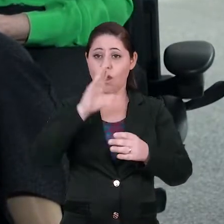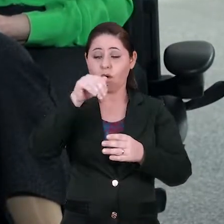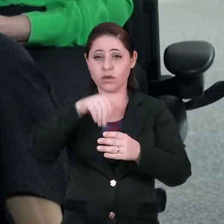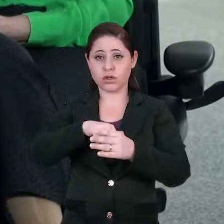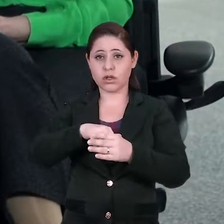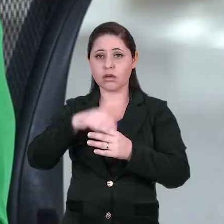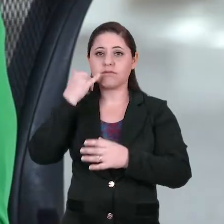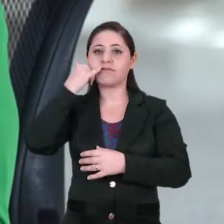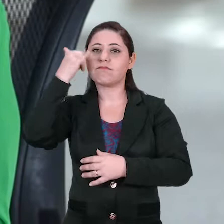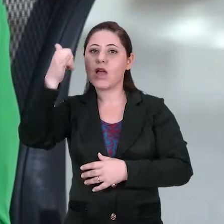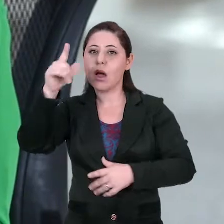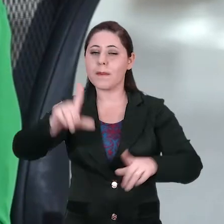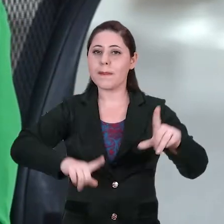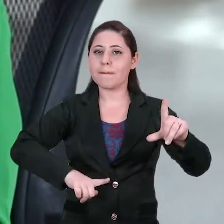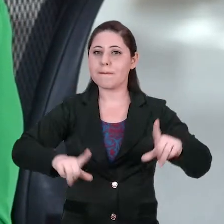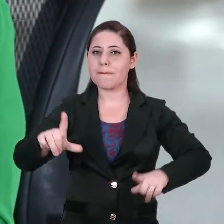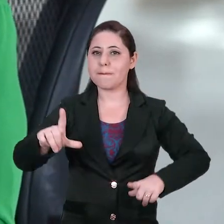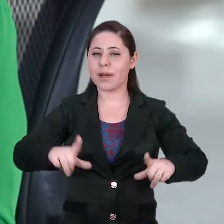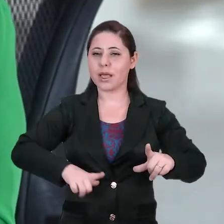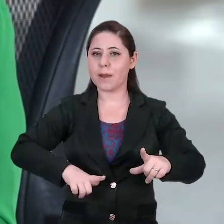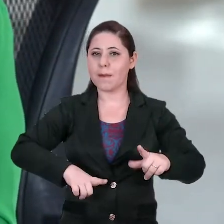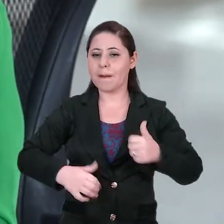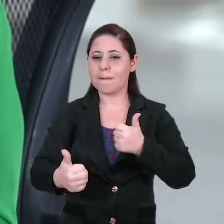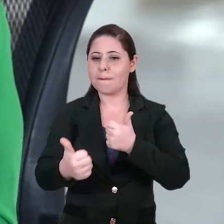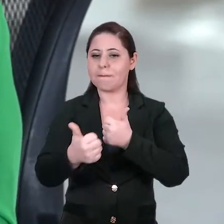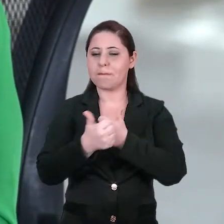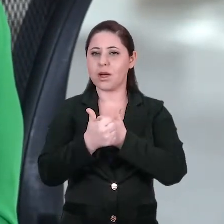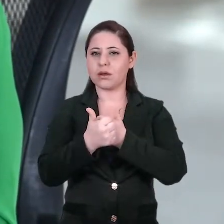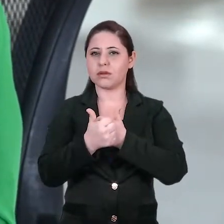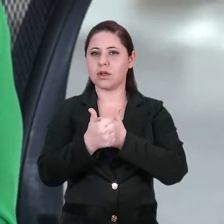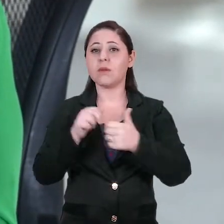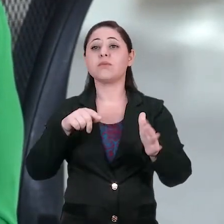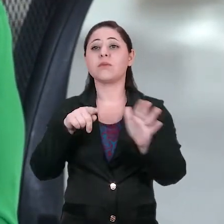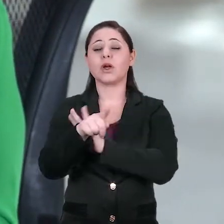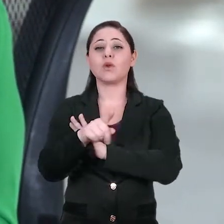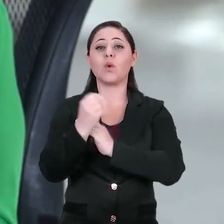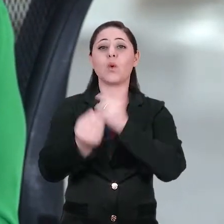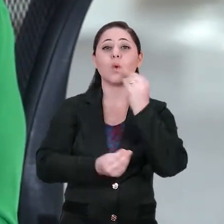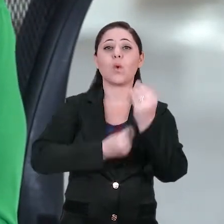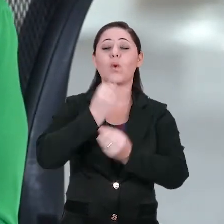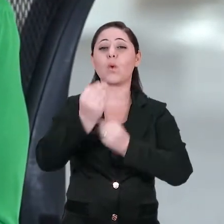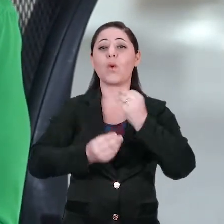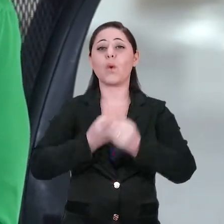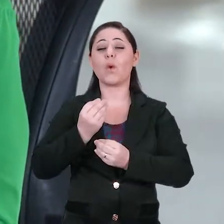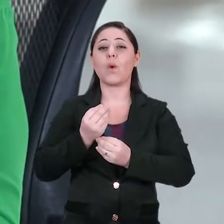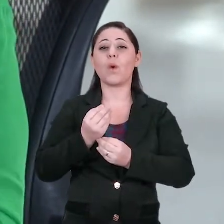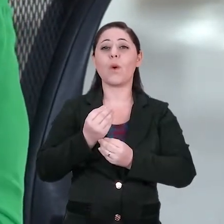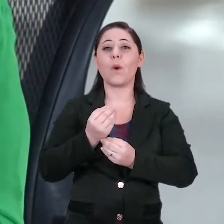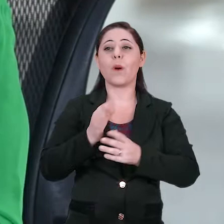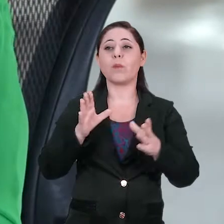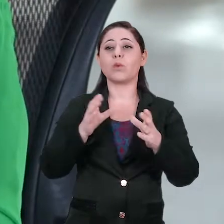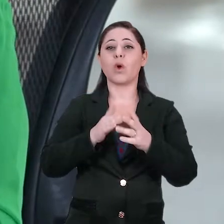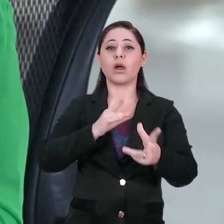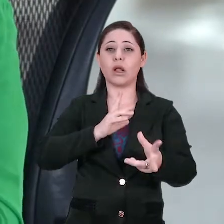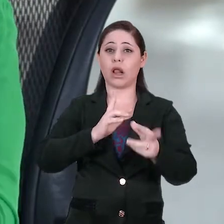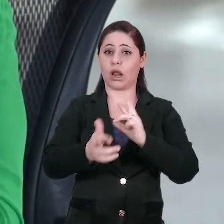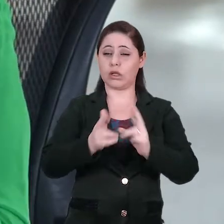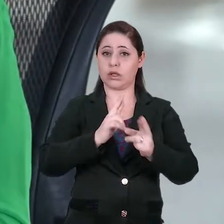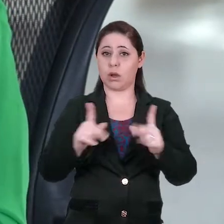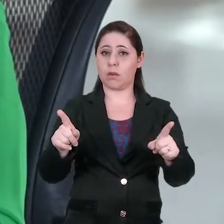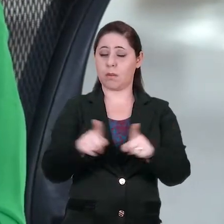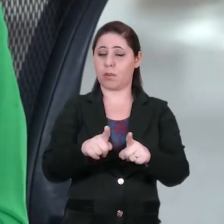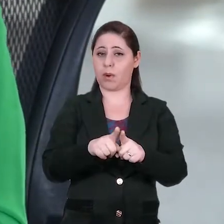então votei e telefonei para o meu primo, um primo mais chegado em Portugal, e perguntei para ele como é que estamos aí